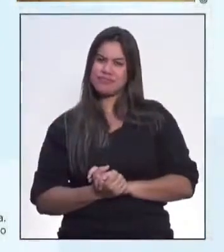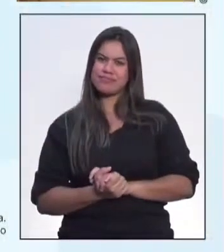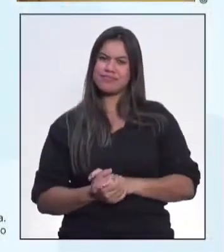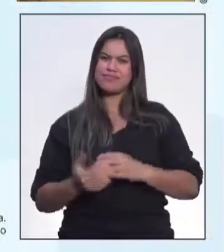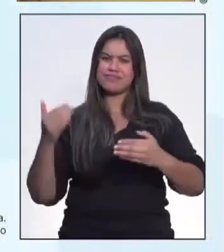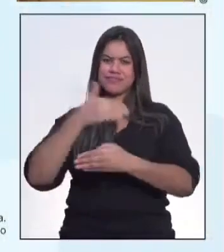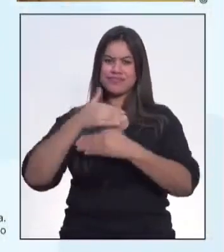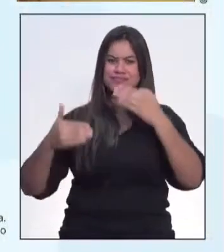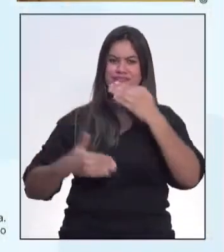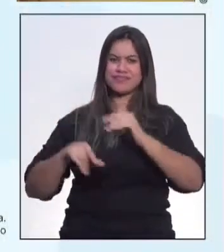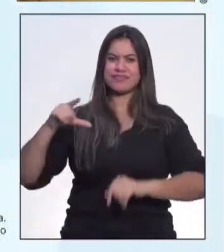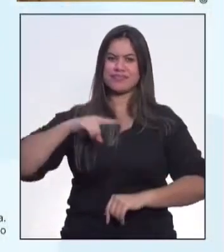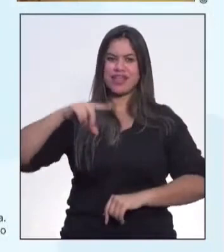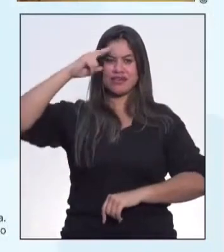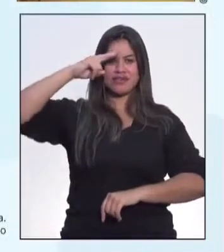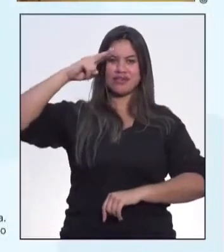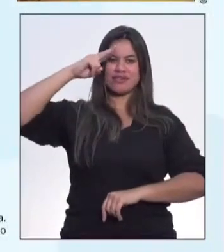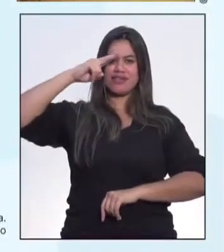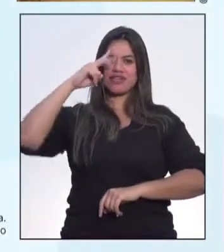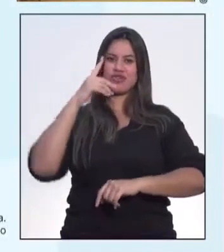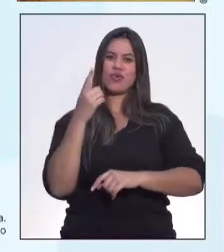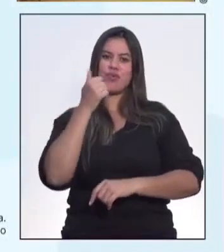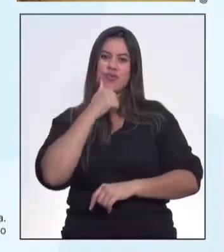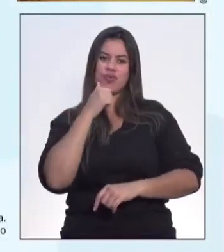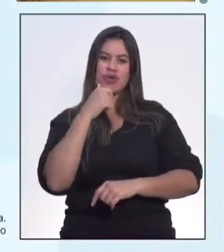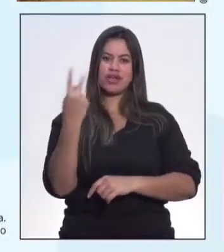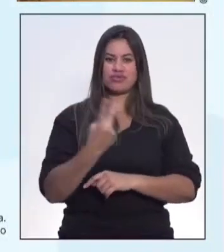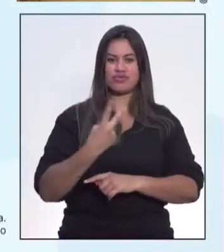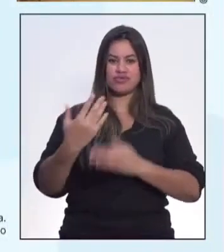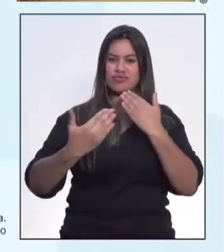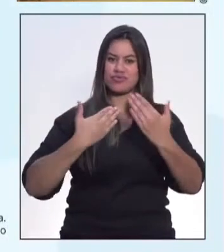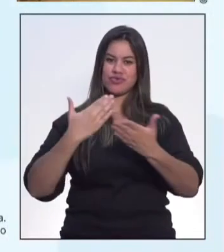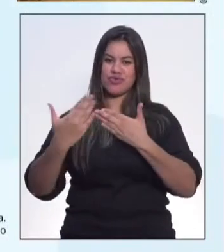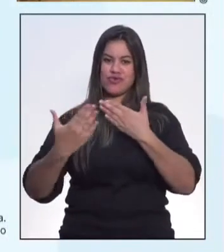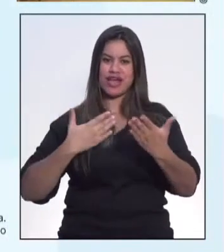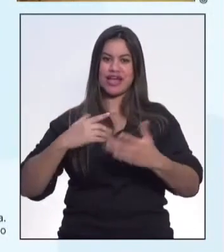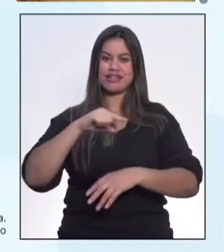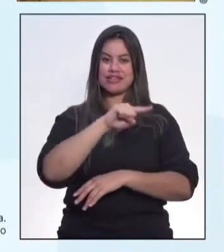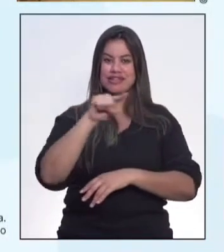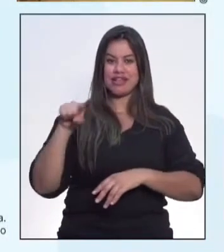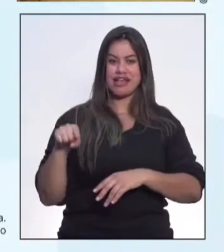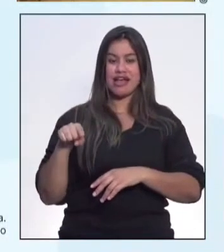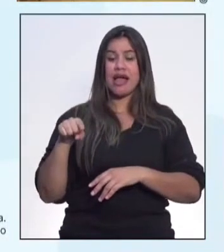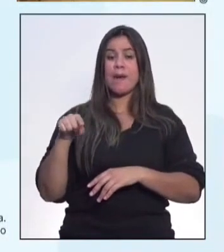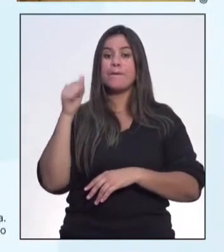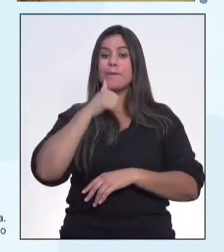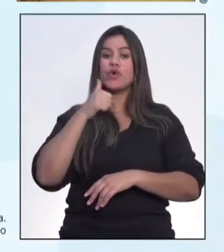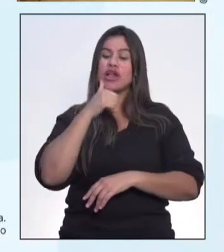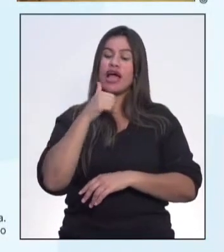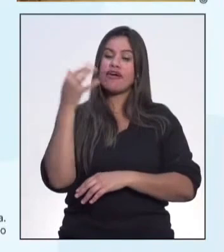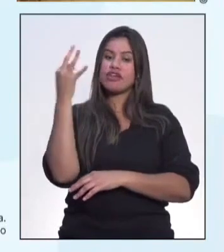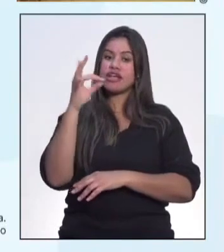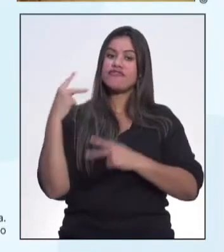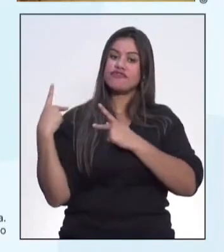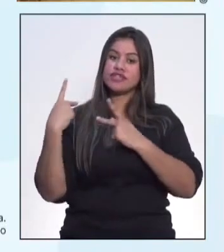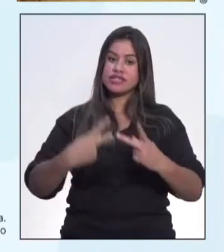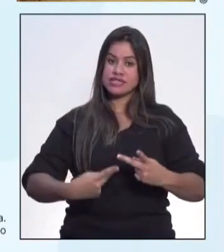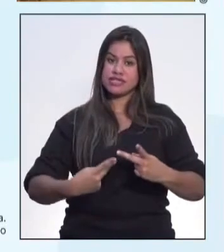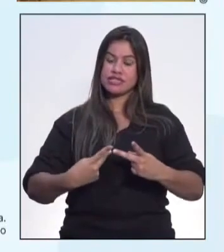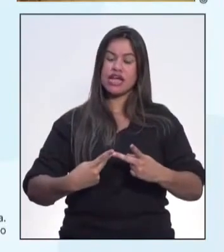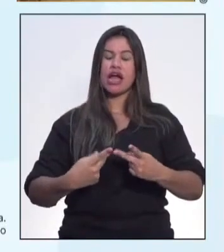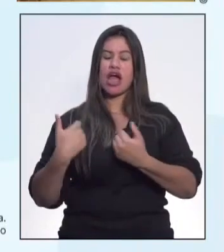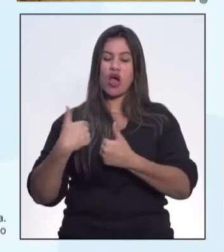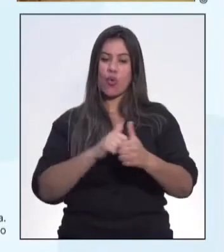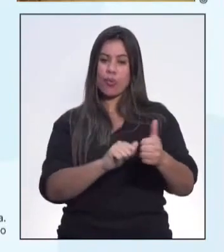um relato de um diálogo entre duas mulheres que uma visitante francesa ela conseguiu